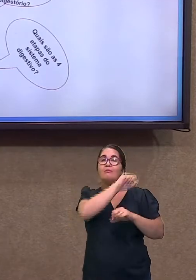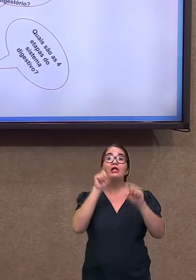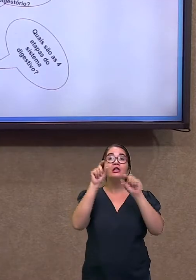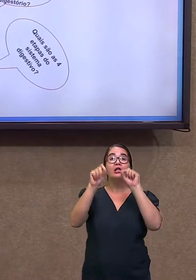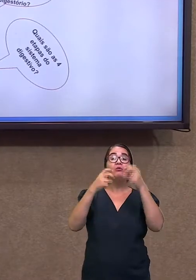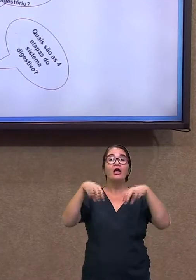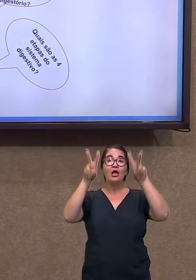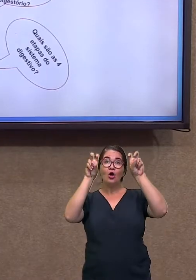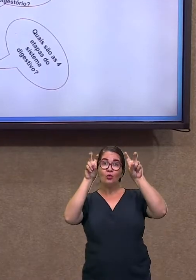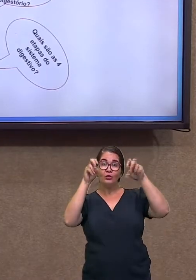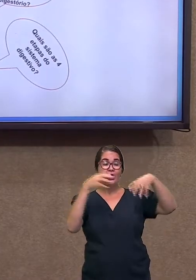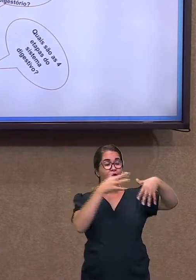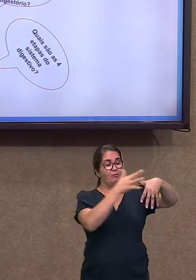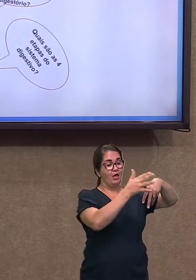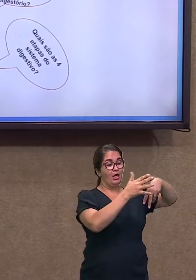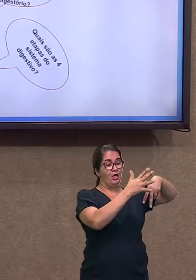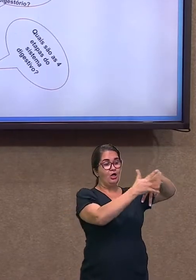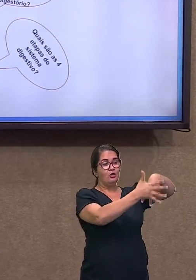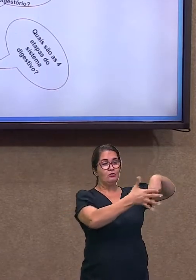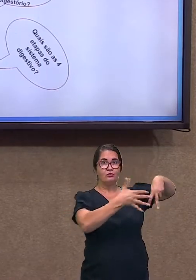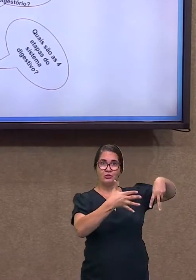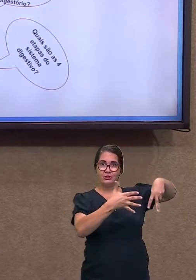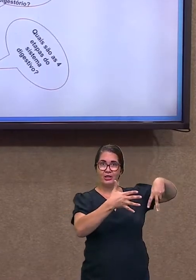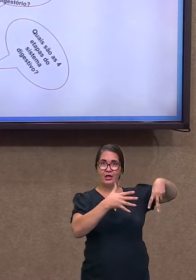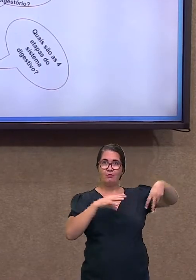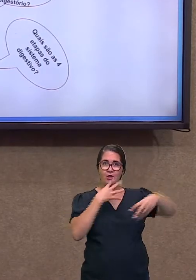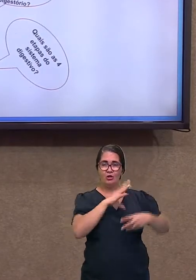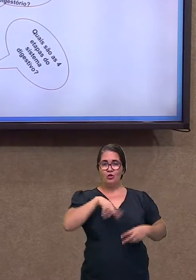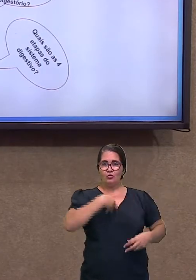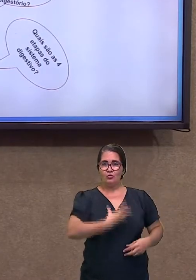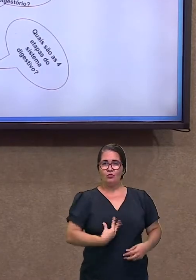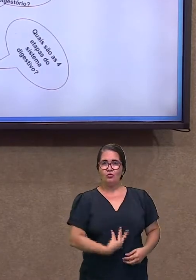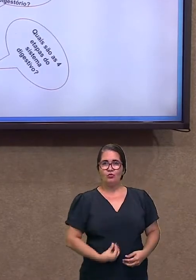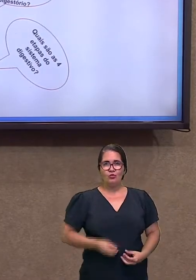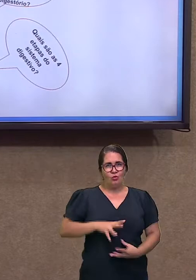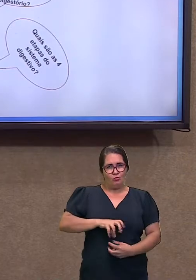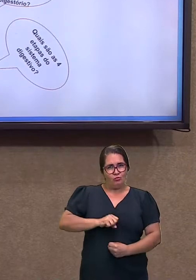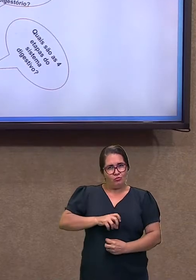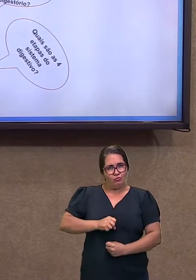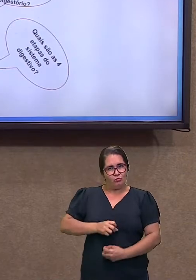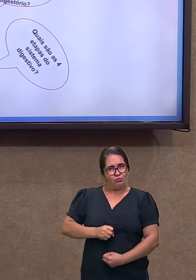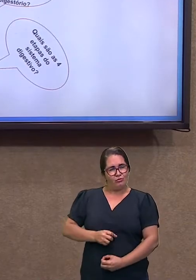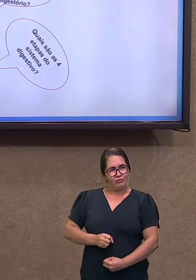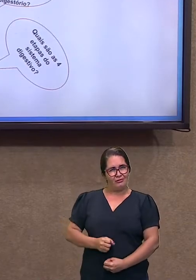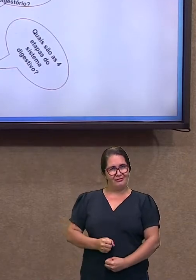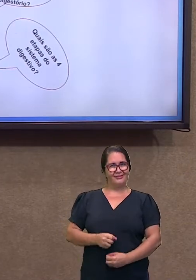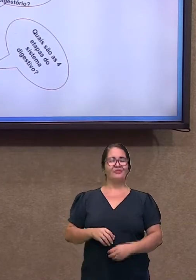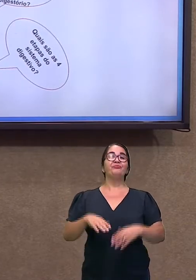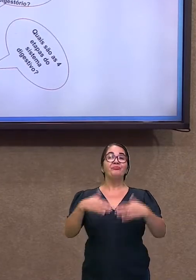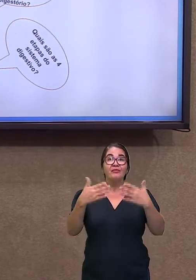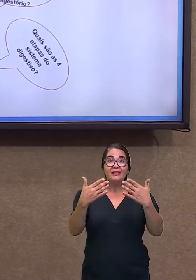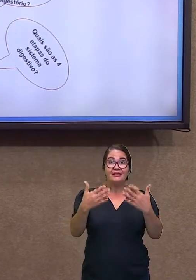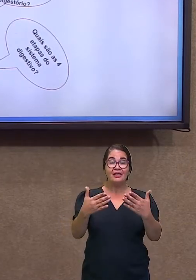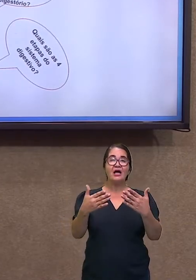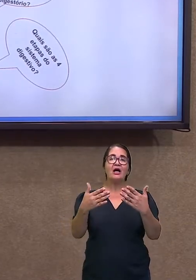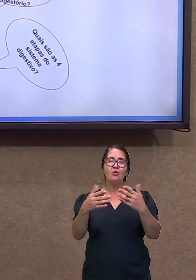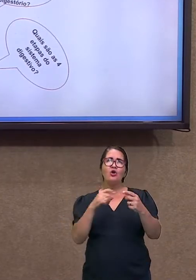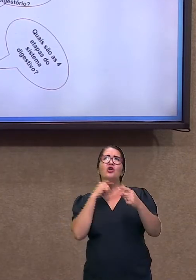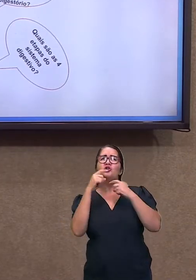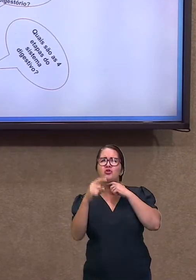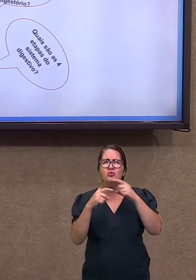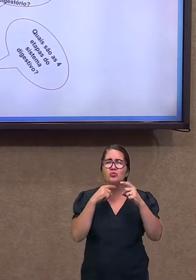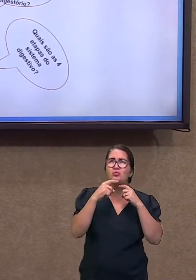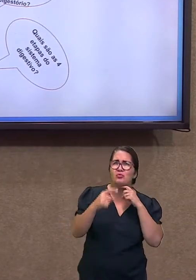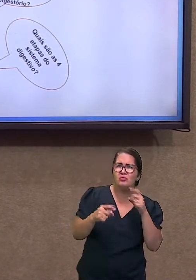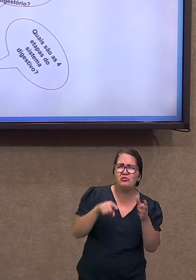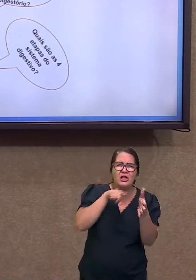Bom, para a gente tentar entender algumas perguntinhas, algumas dúvidas que a gente costuma ficar com